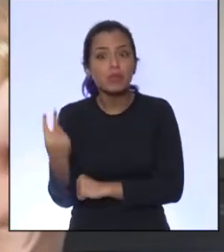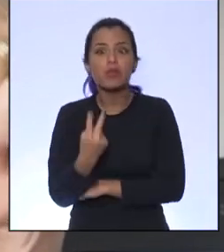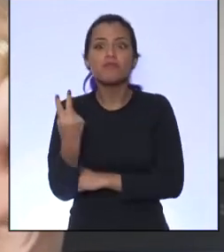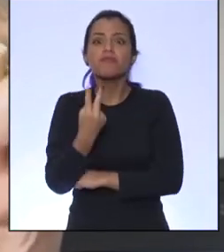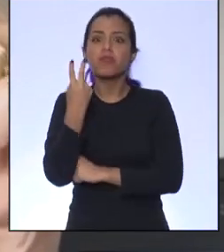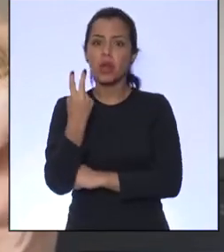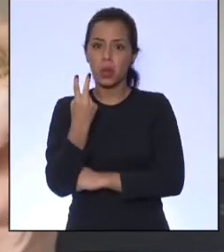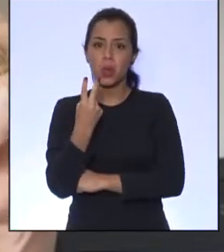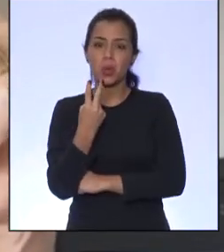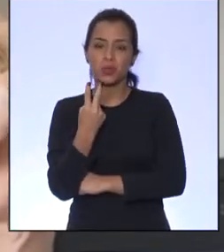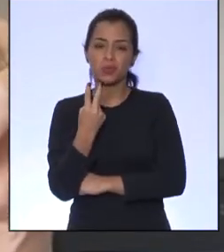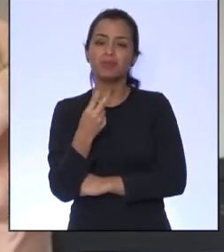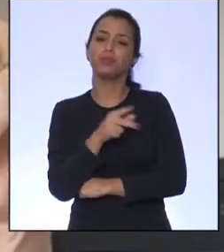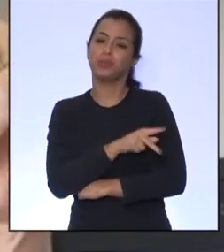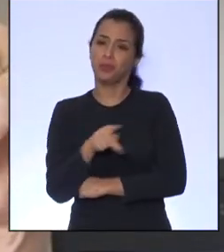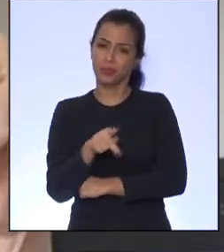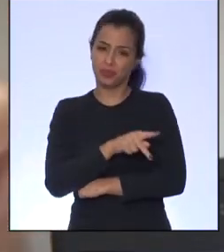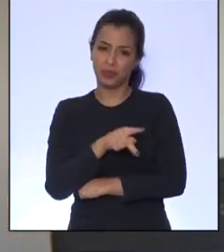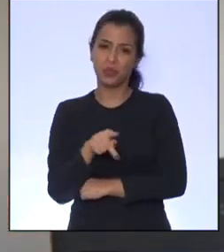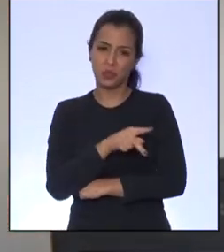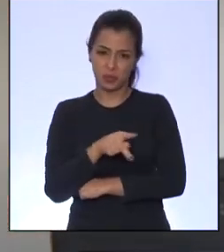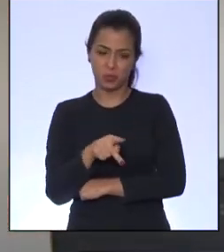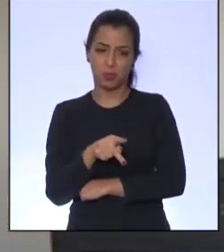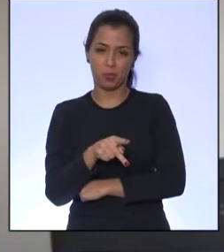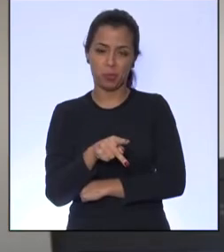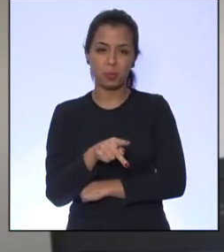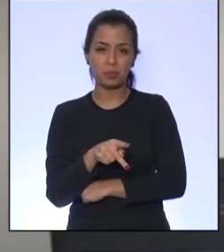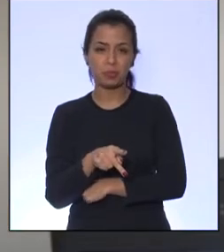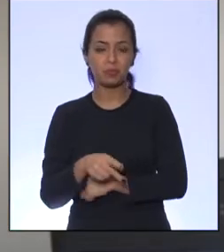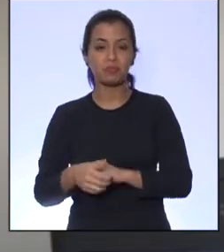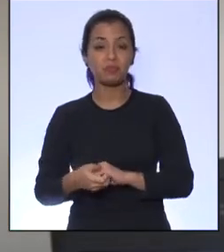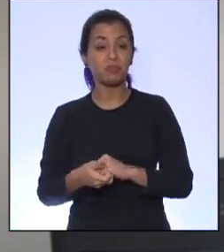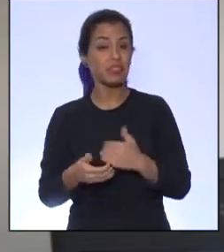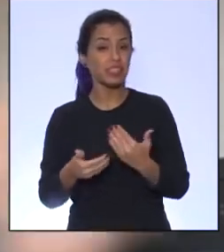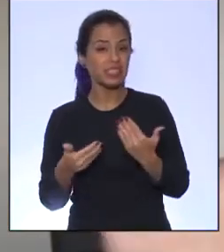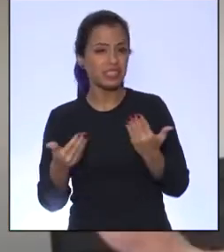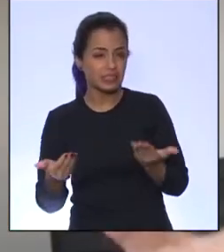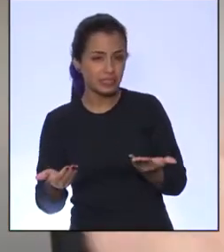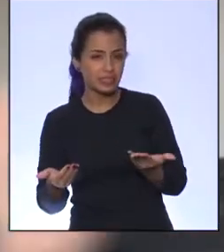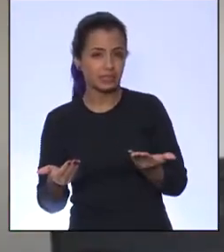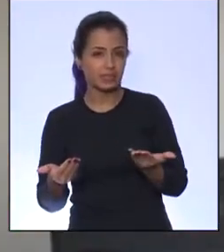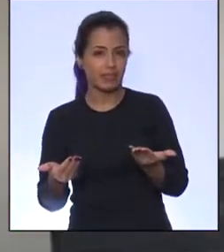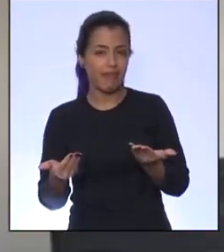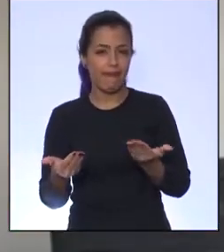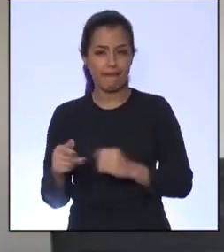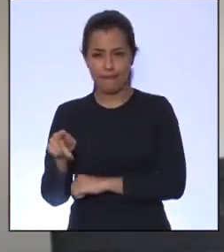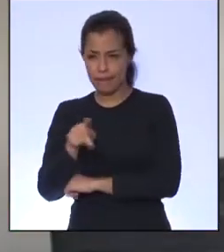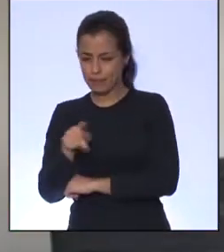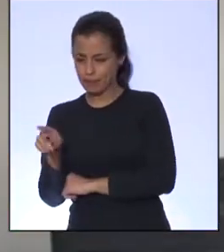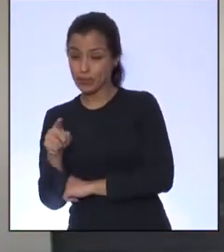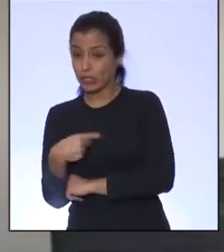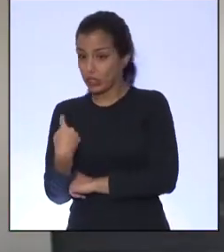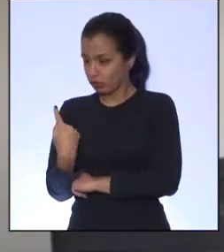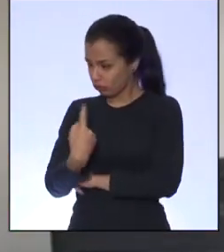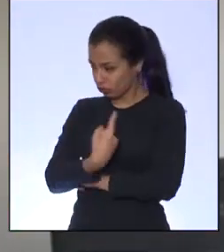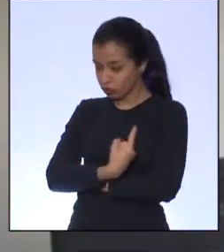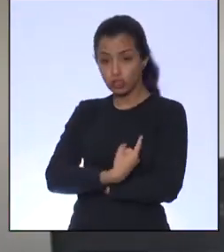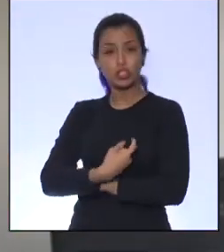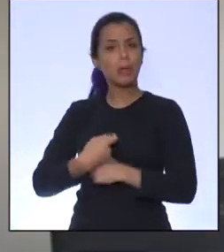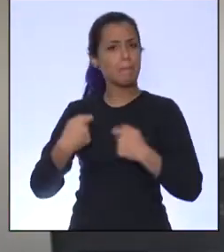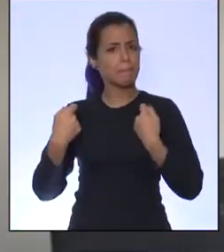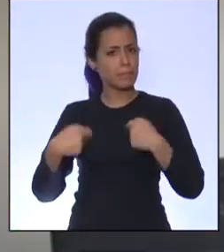realmente como um legado. E essa coisa de que nós, professores, também temos que ter,